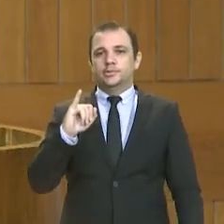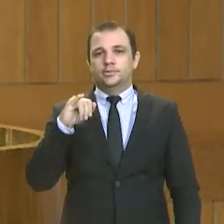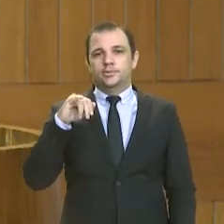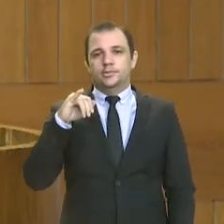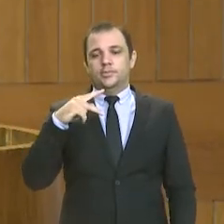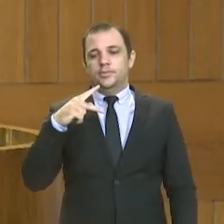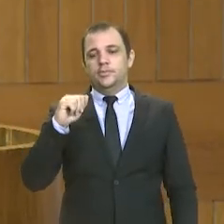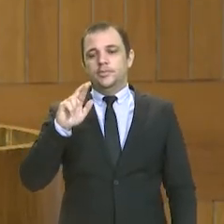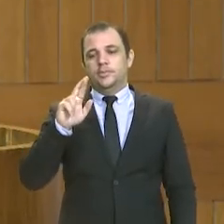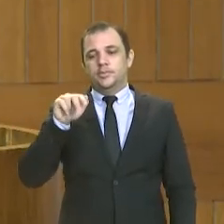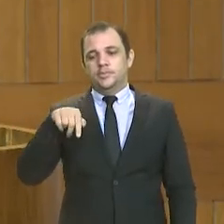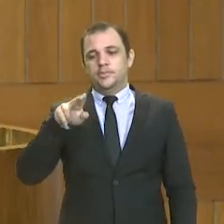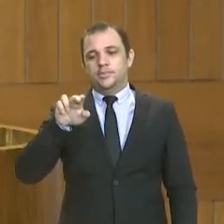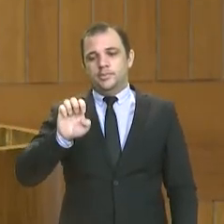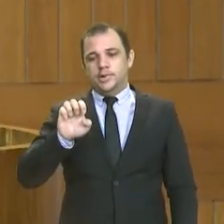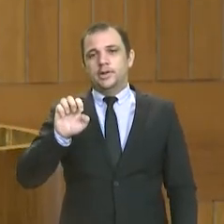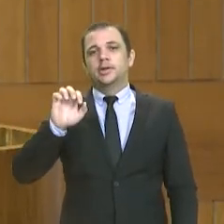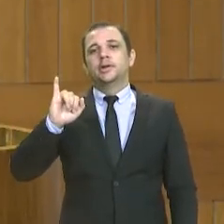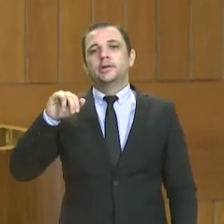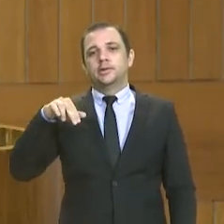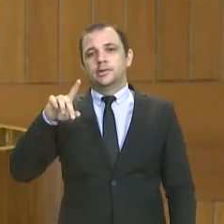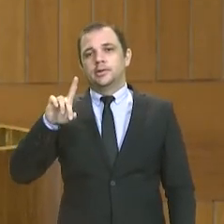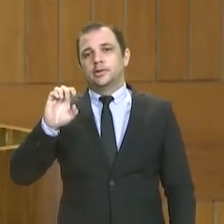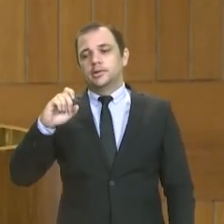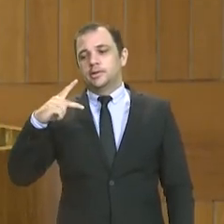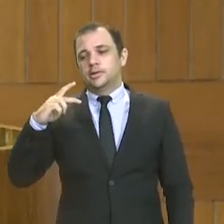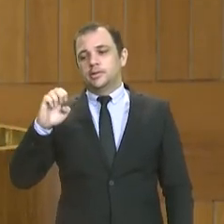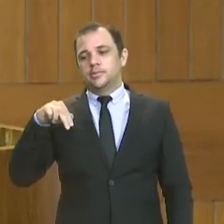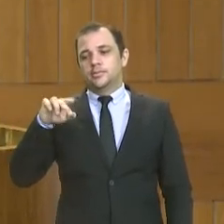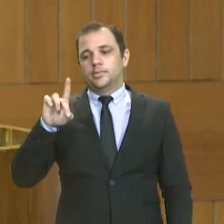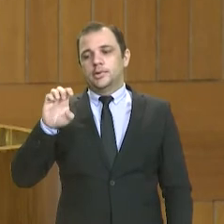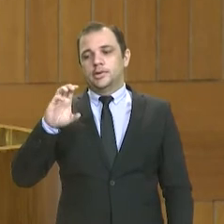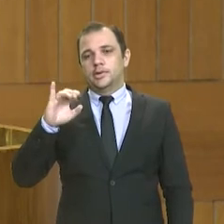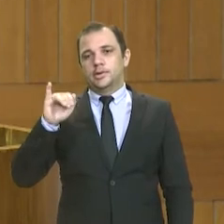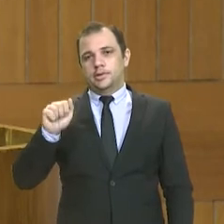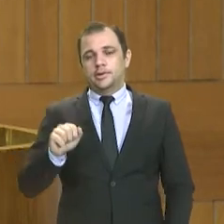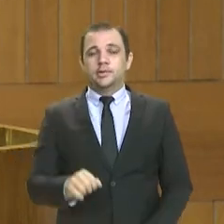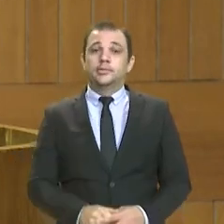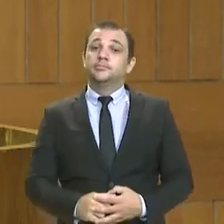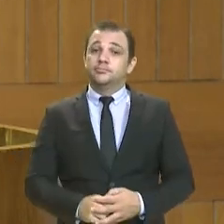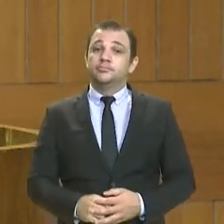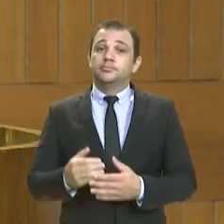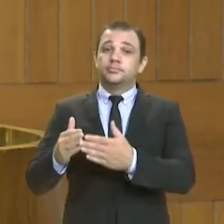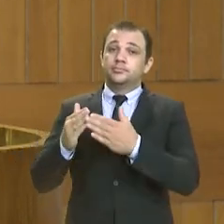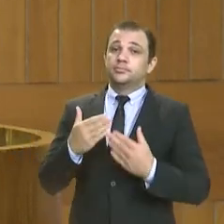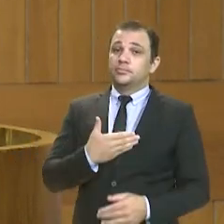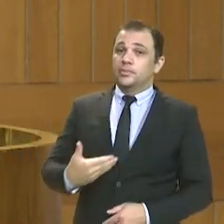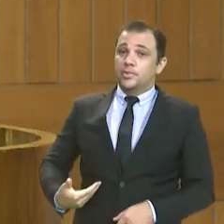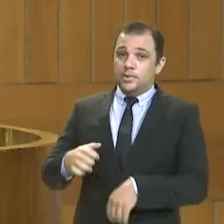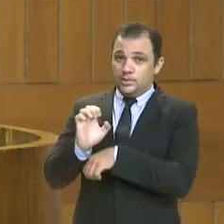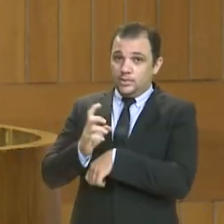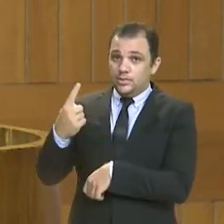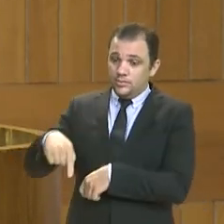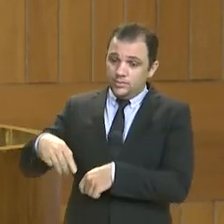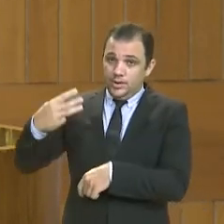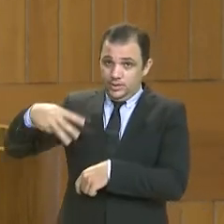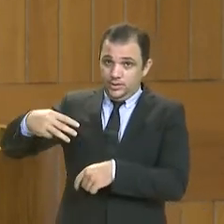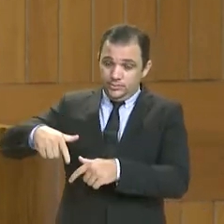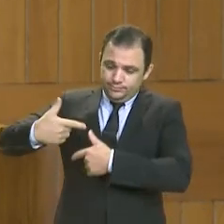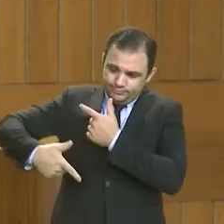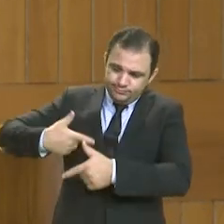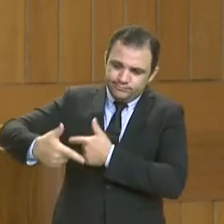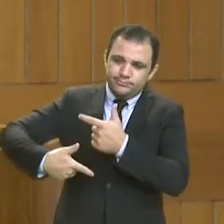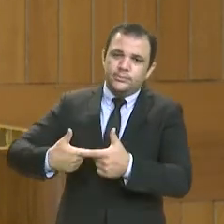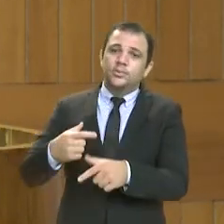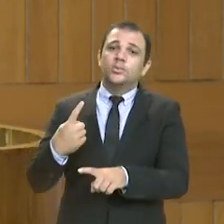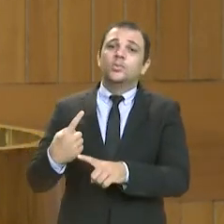do estado do Maranhão que vá para cima, que o tempo está escasso,